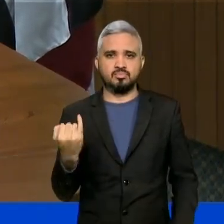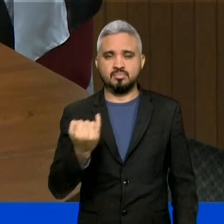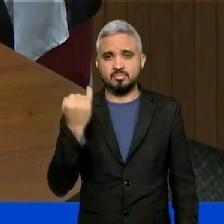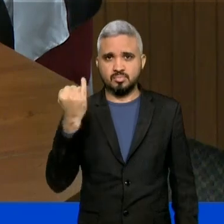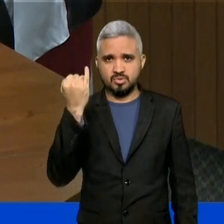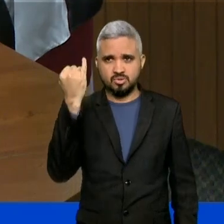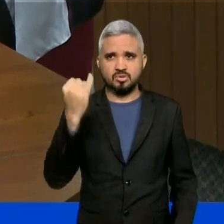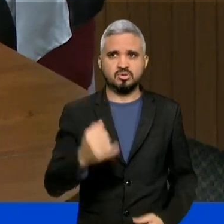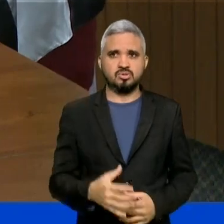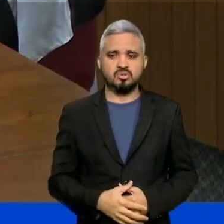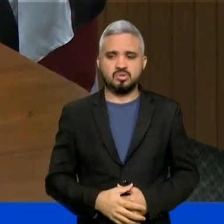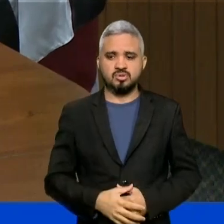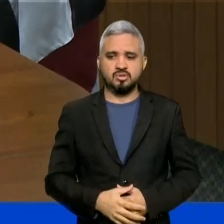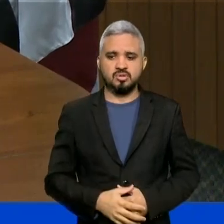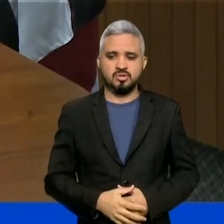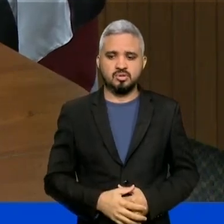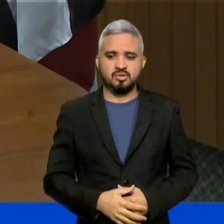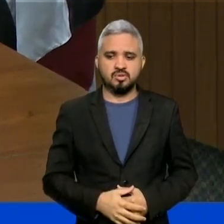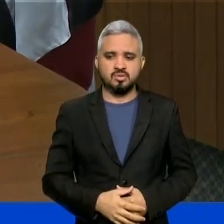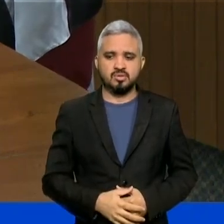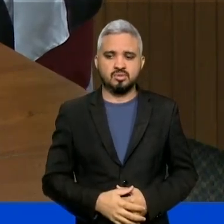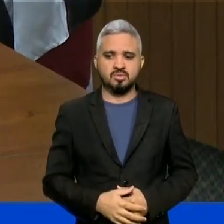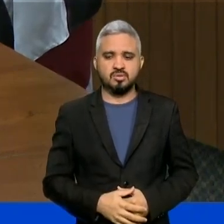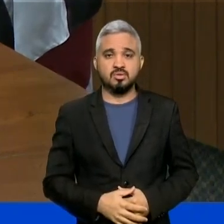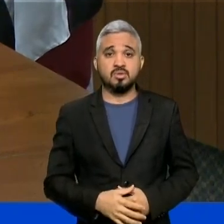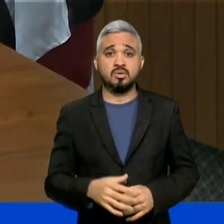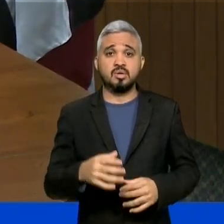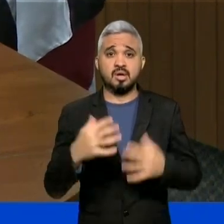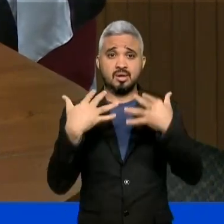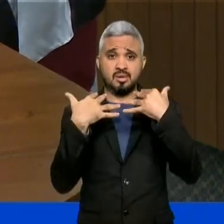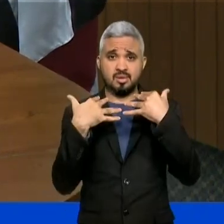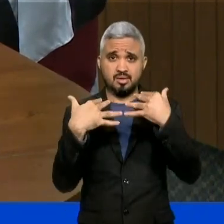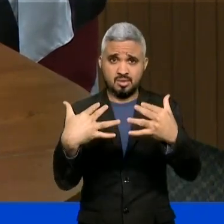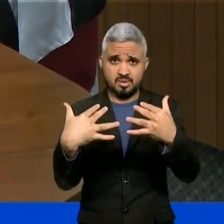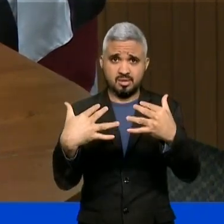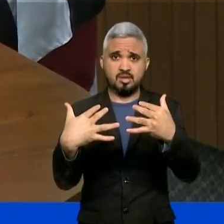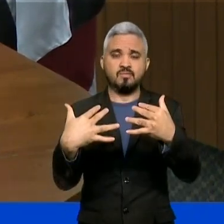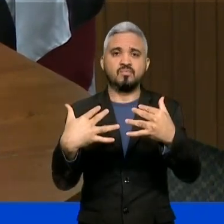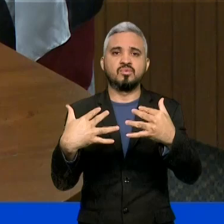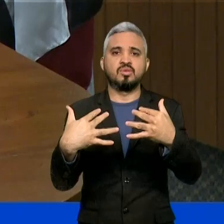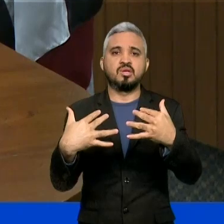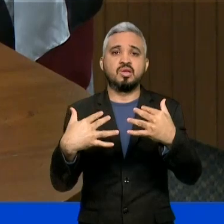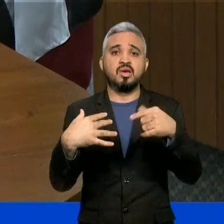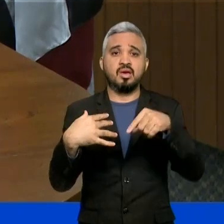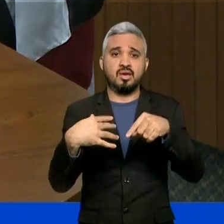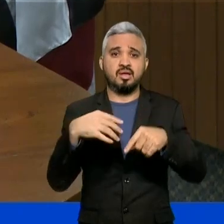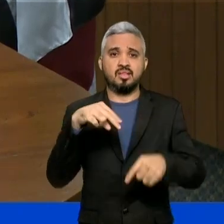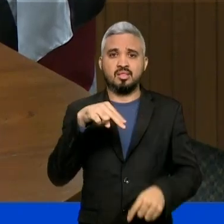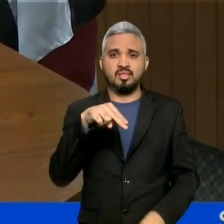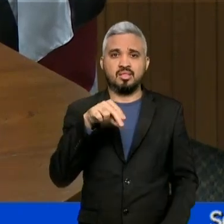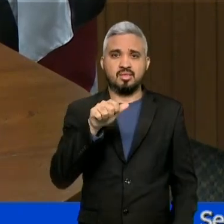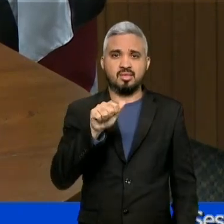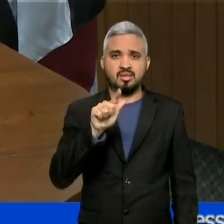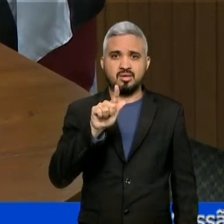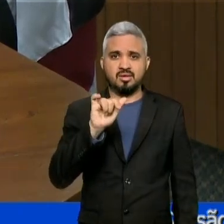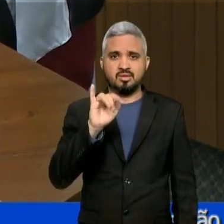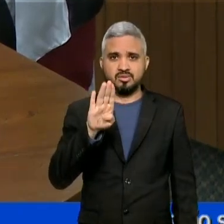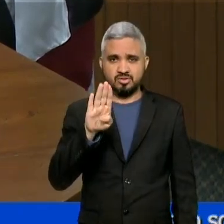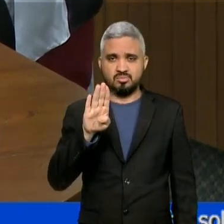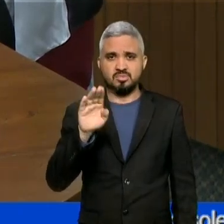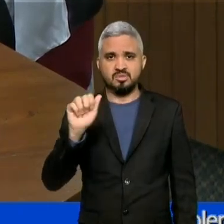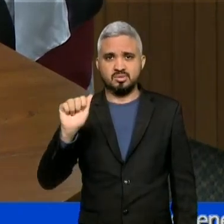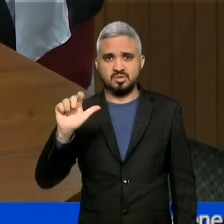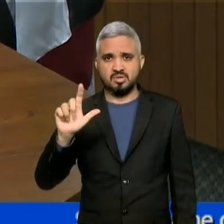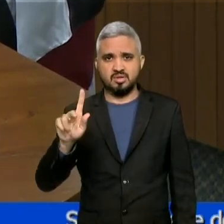Desculpa o nosso diretor aqui, sempre atento. O nosso plenário é na Gibiaica, que é o Palácio Manuel Beckmann. É porque eu estou meio afastado aqui da Assembleia, a gente